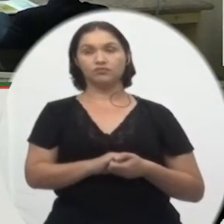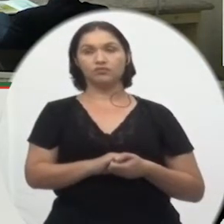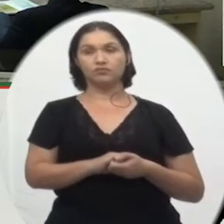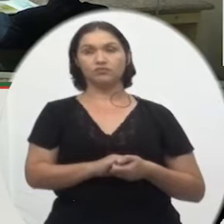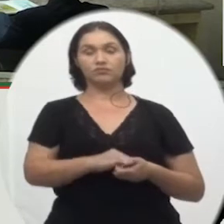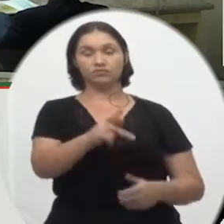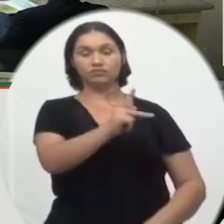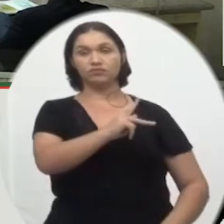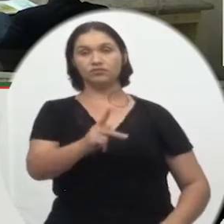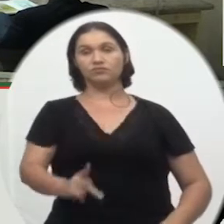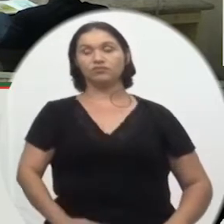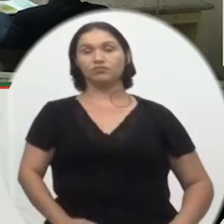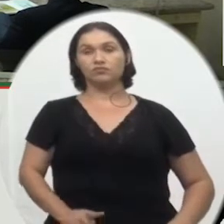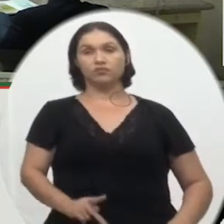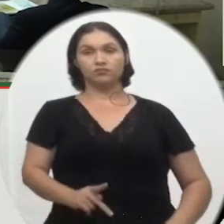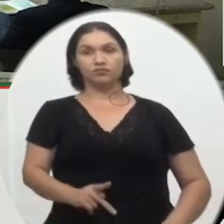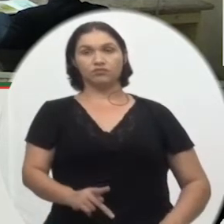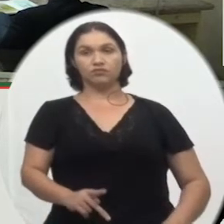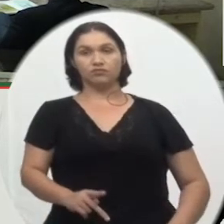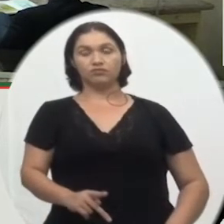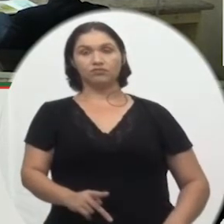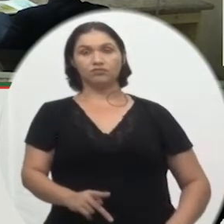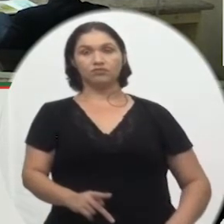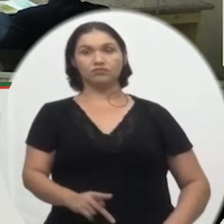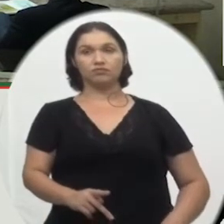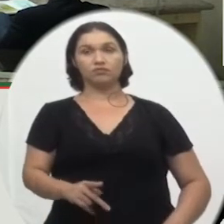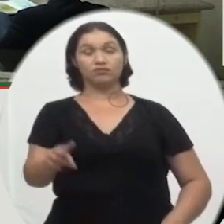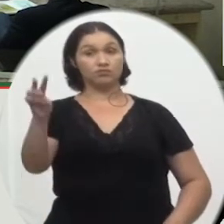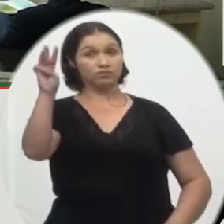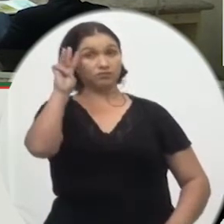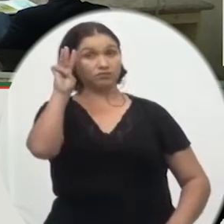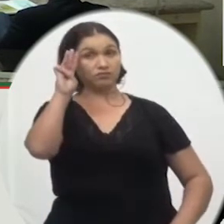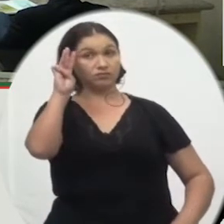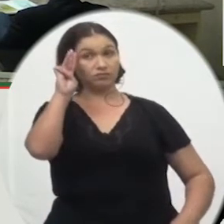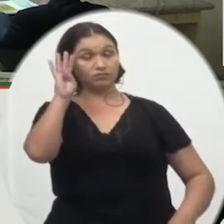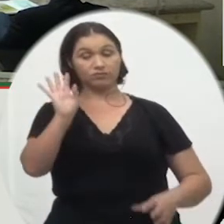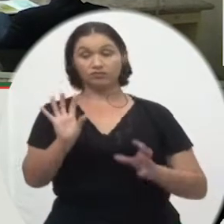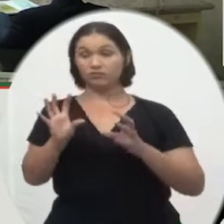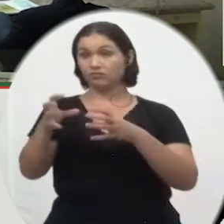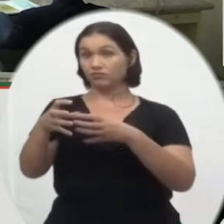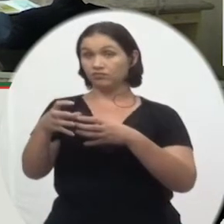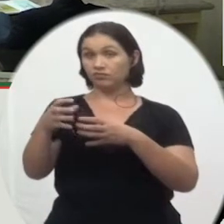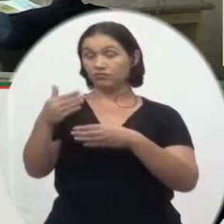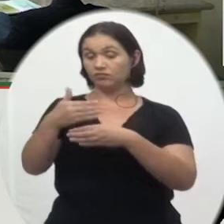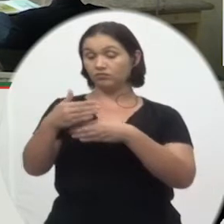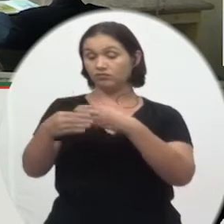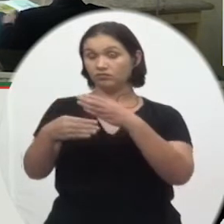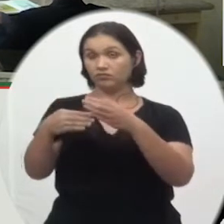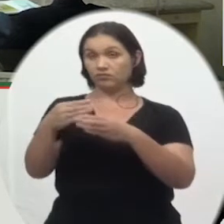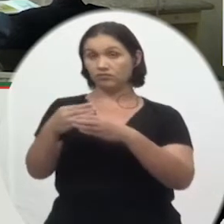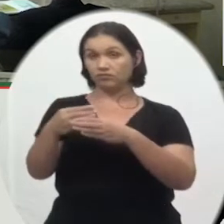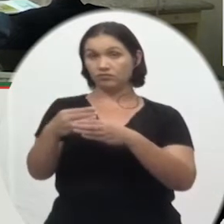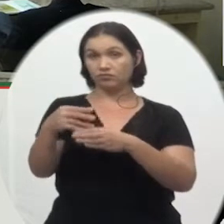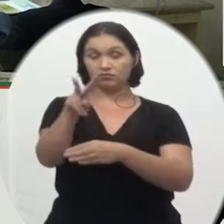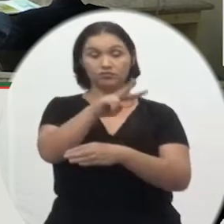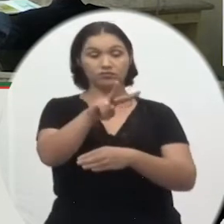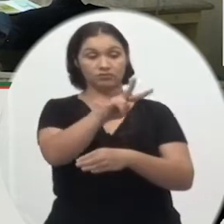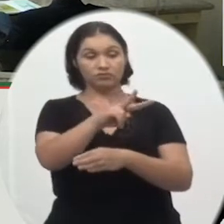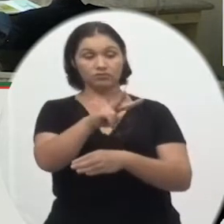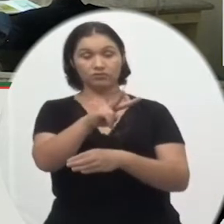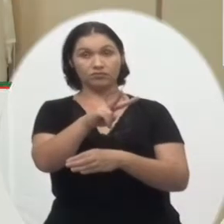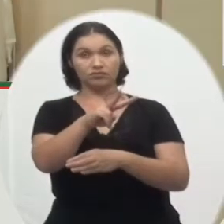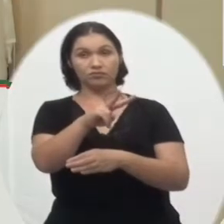Senhor presidente, em virtude, na terça-feira passada, a comissão de obras, o vereador Pastor Jair, que é nosso presidente,